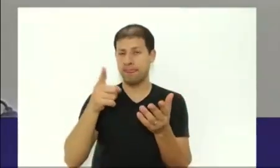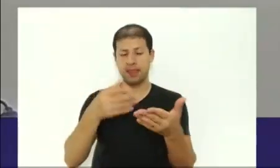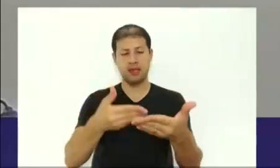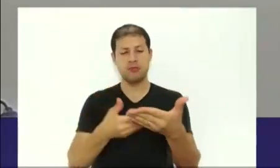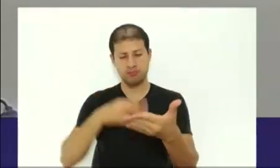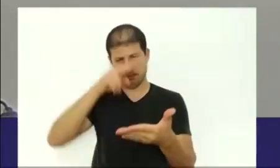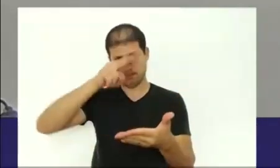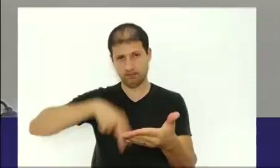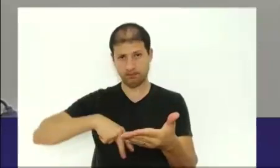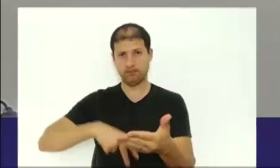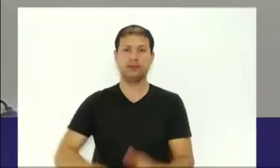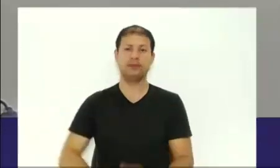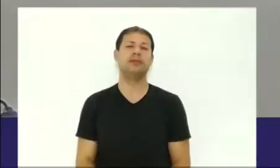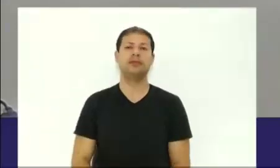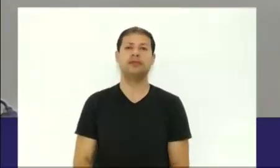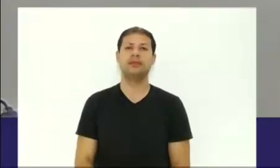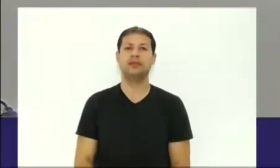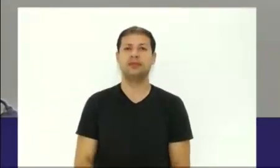conhecimento.